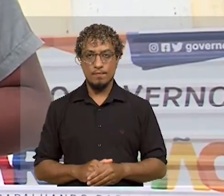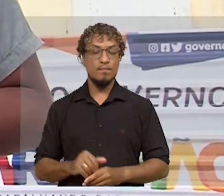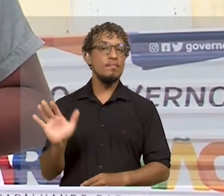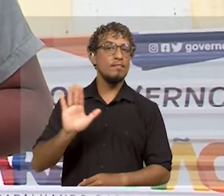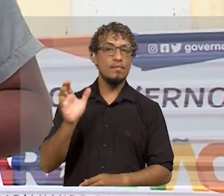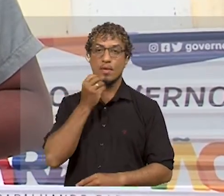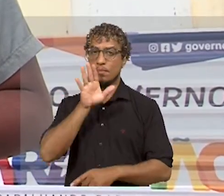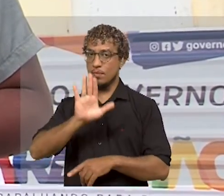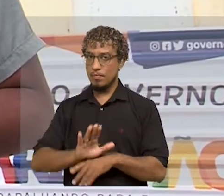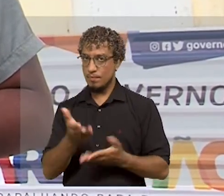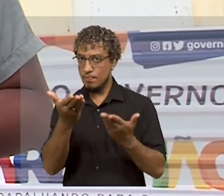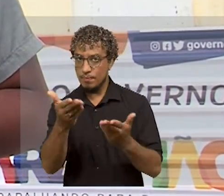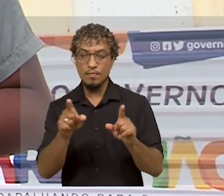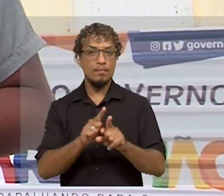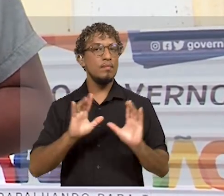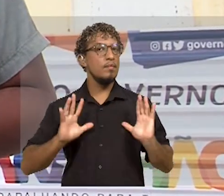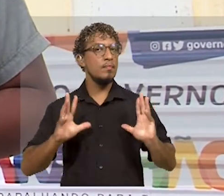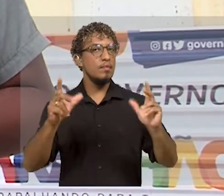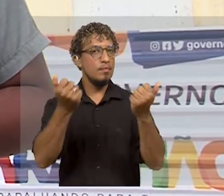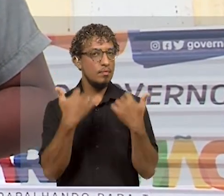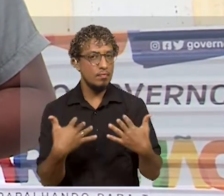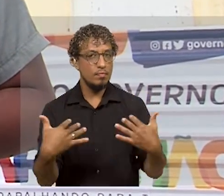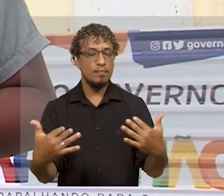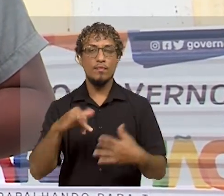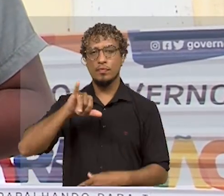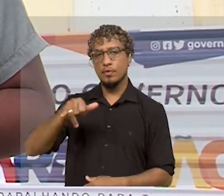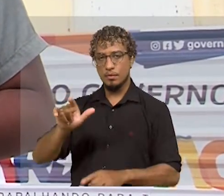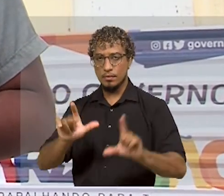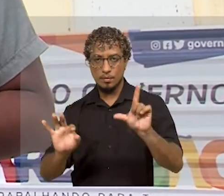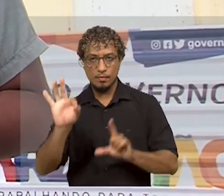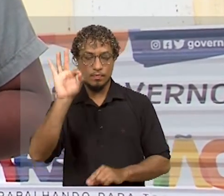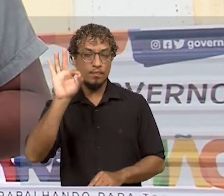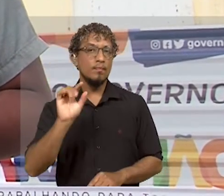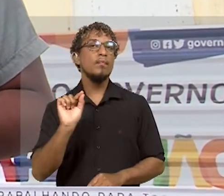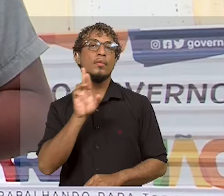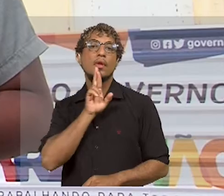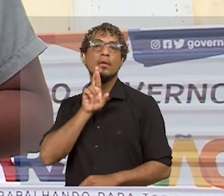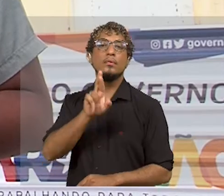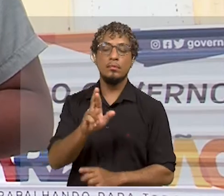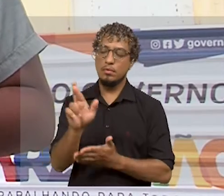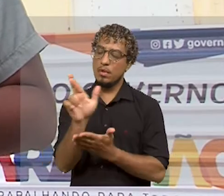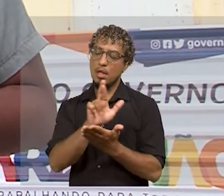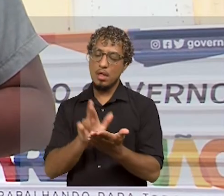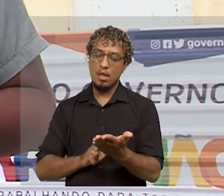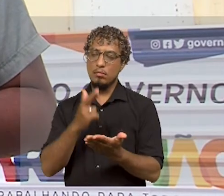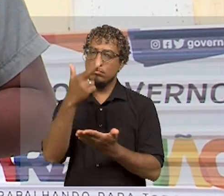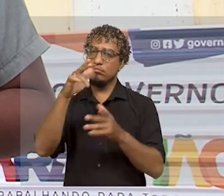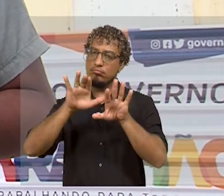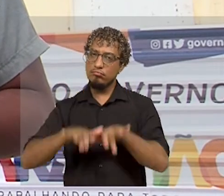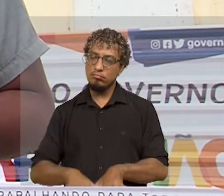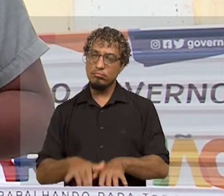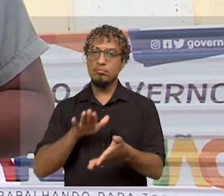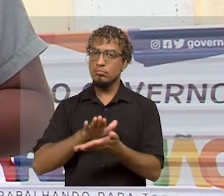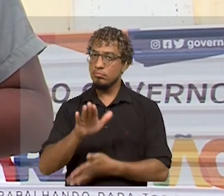Olá boa tarde a você a todos que nos acompanham pelo J TV UFMA o resultado desse relatório foi emitido na